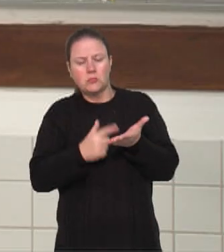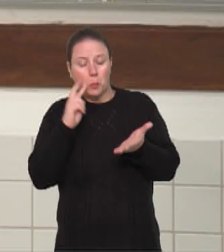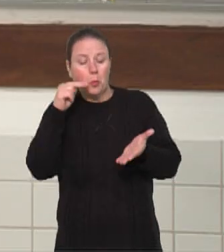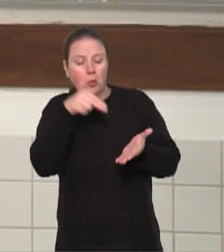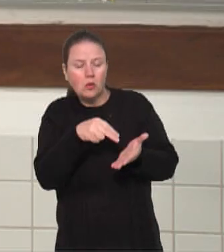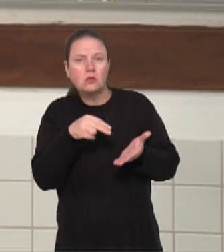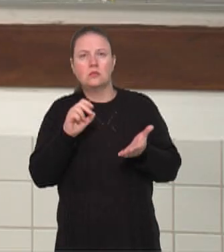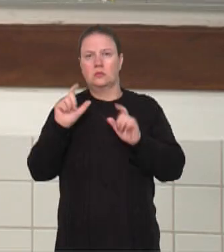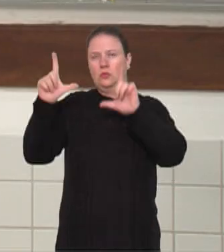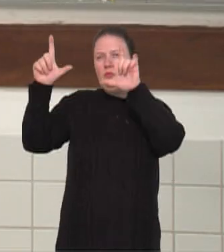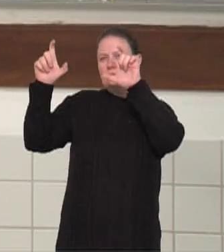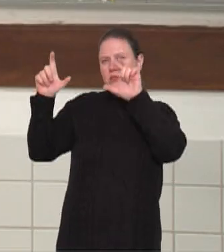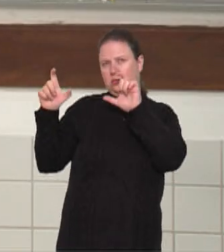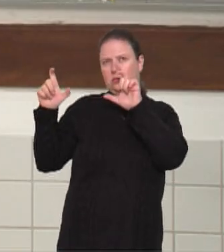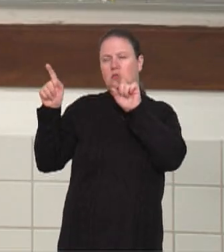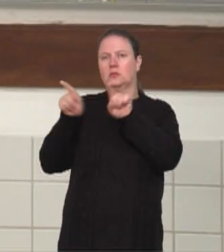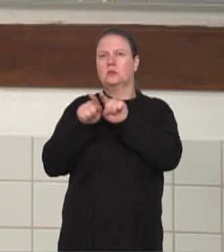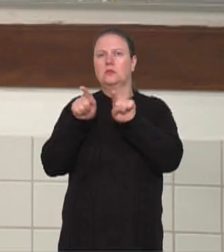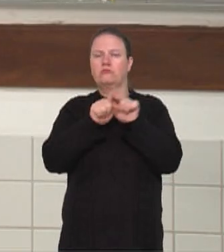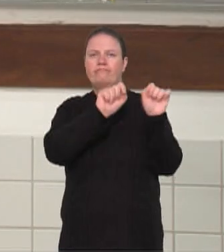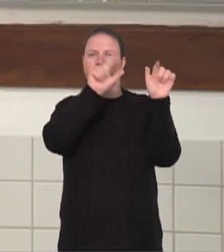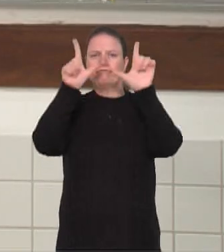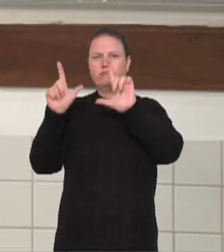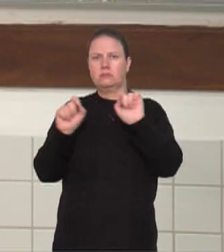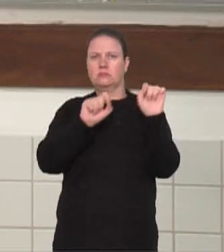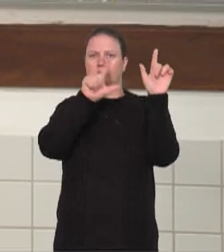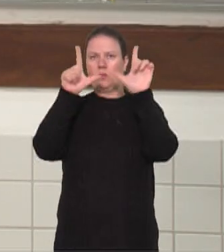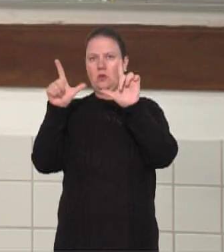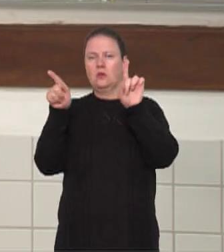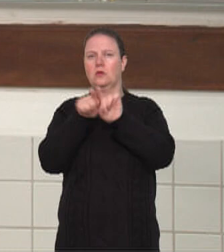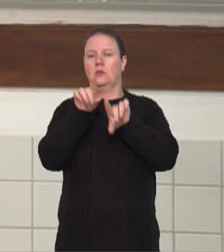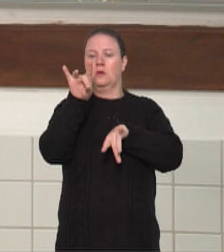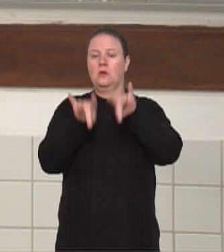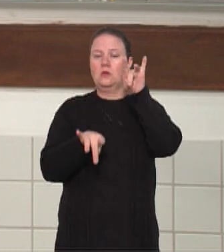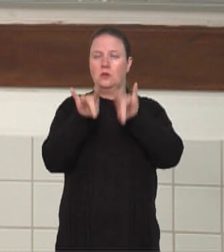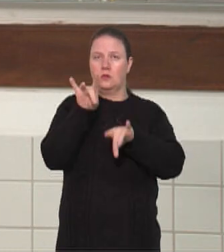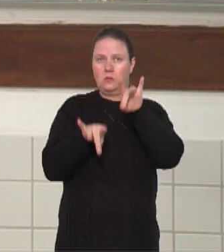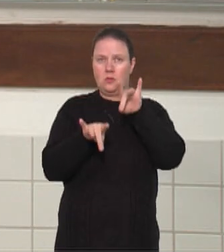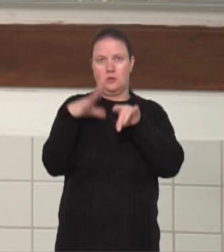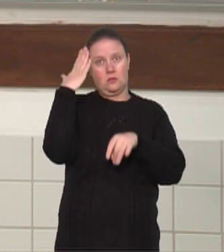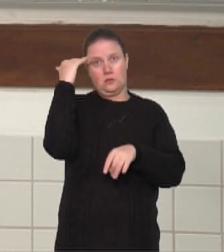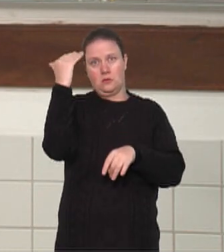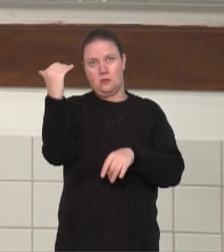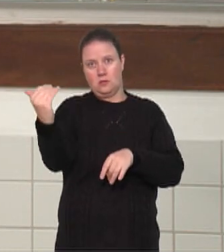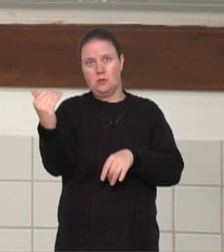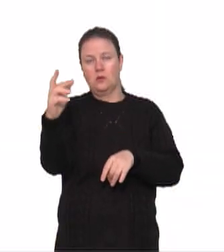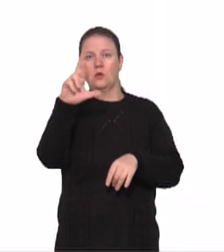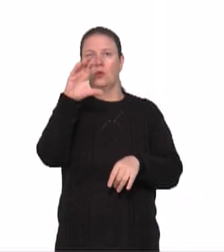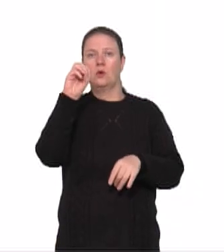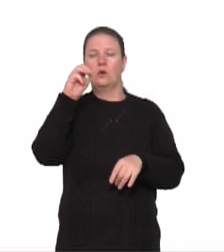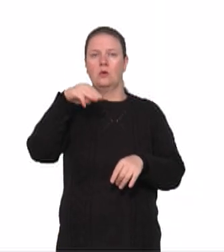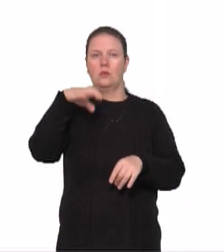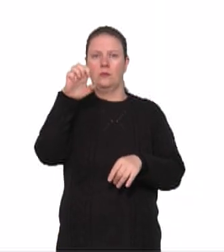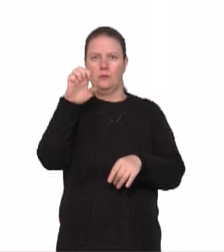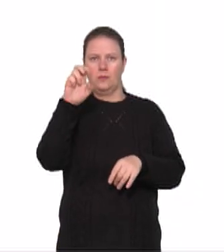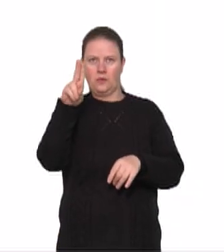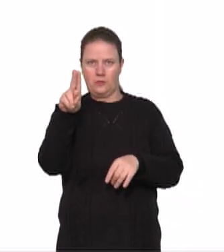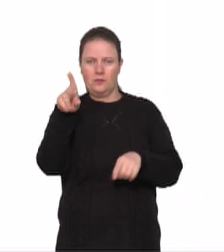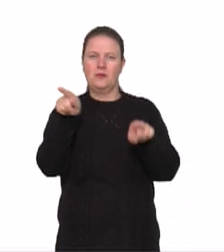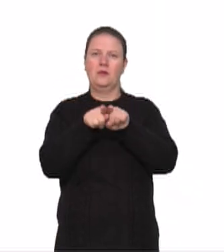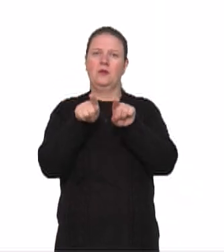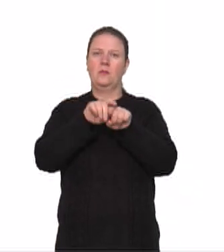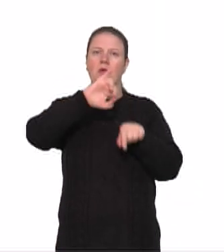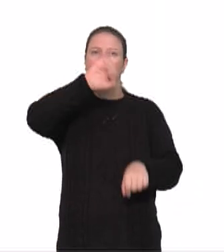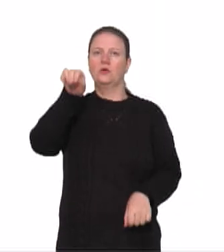aqui. Eu trouxe alguns fragmentos, né, da peça teatral famosa aí, né, Romeu e Julieta, escrita